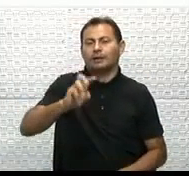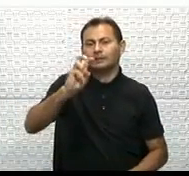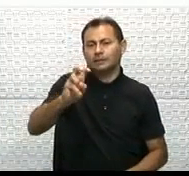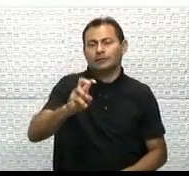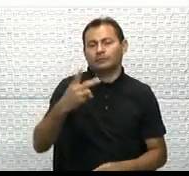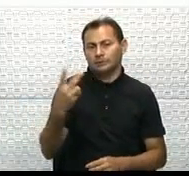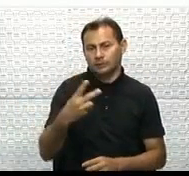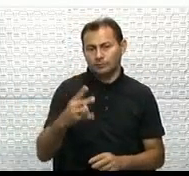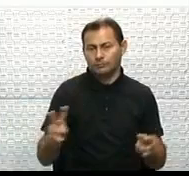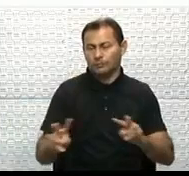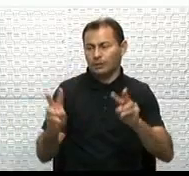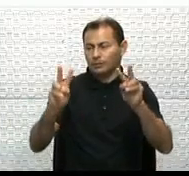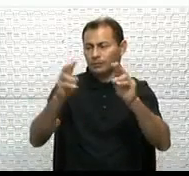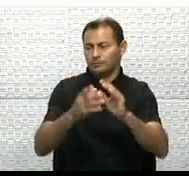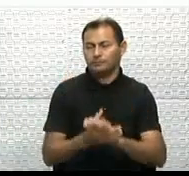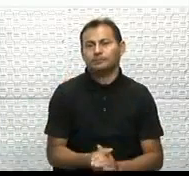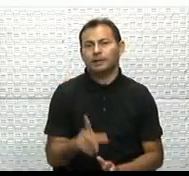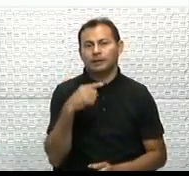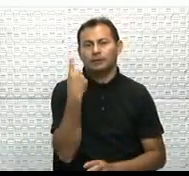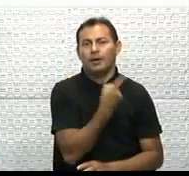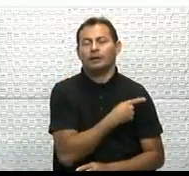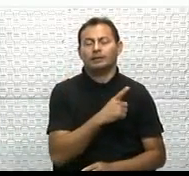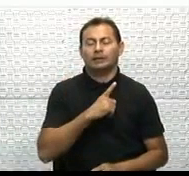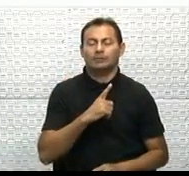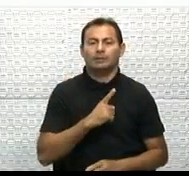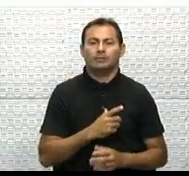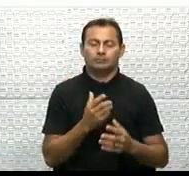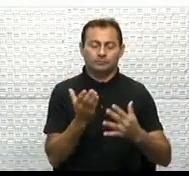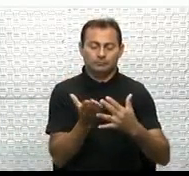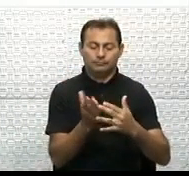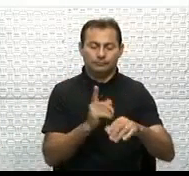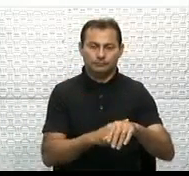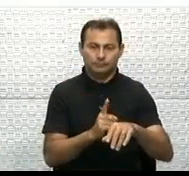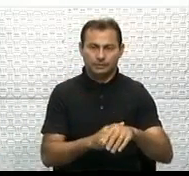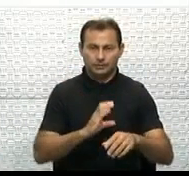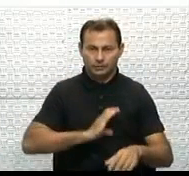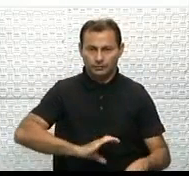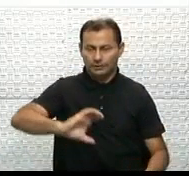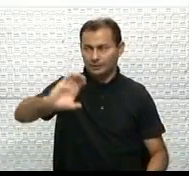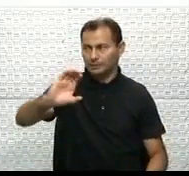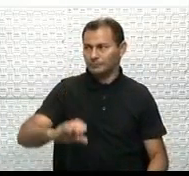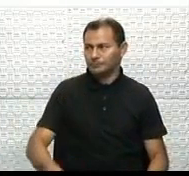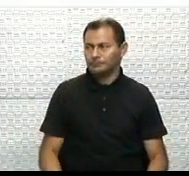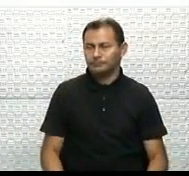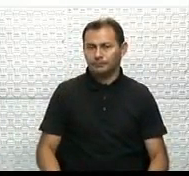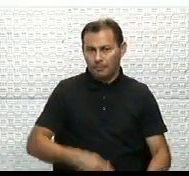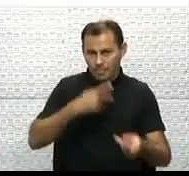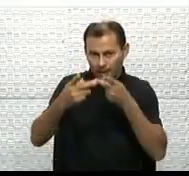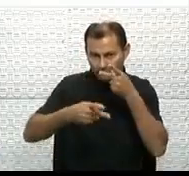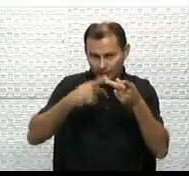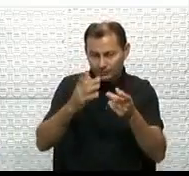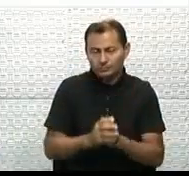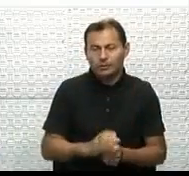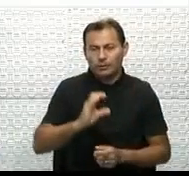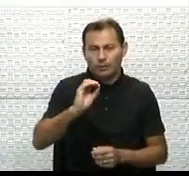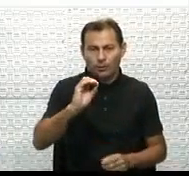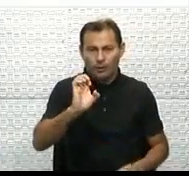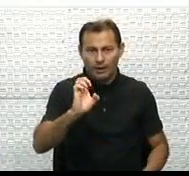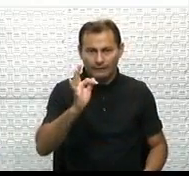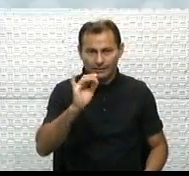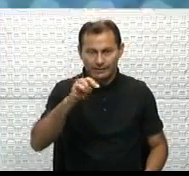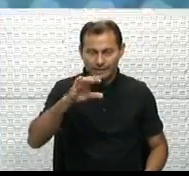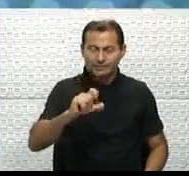163,5 como sendo o segundo. E aí nós temos o nosso intervalo de confiança. Então, falamos no coeficiente